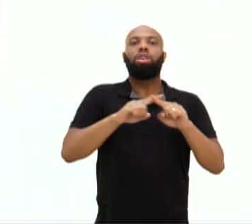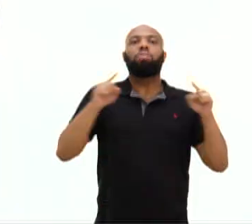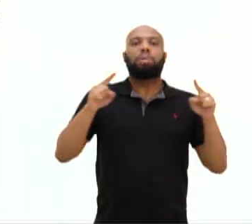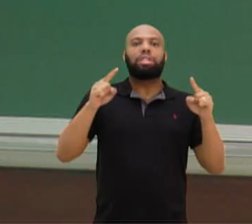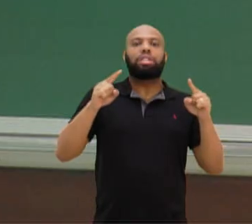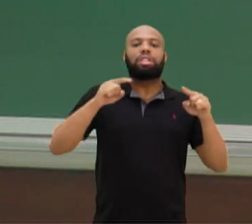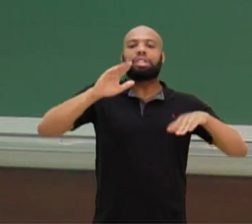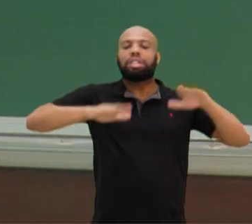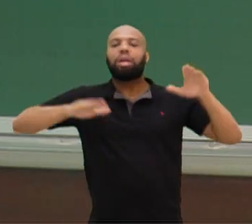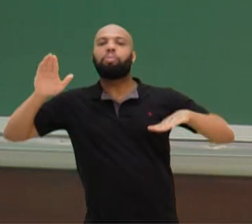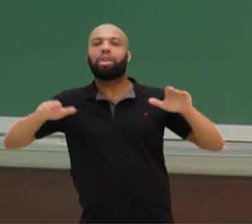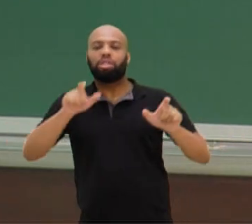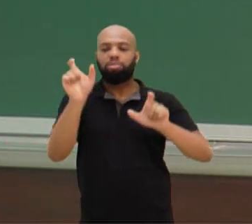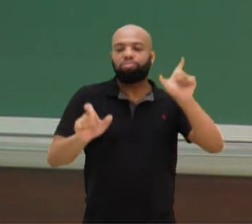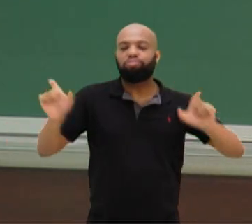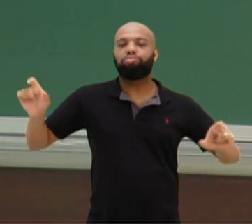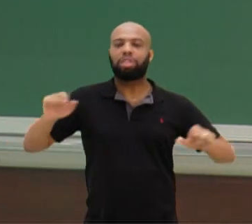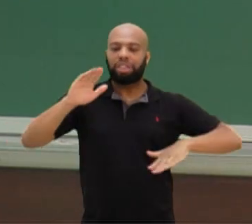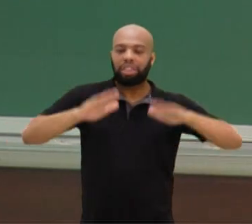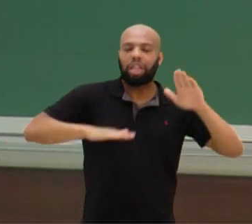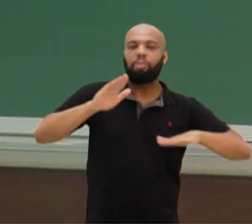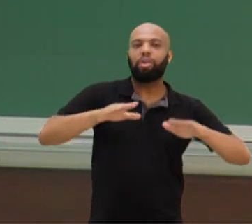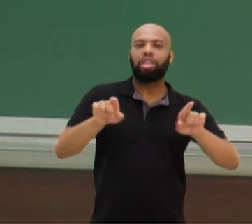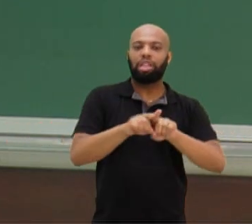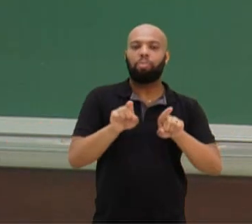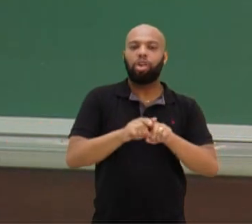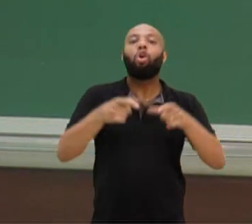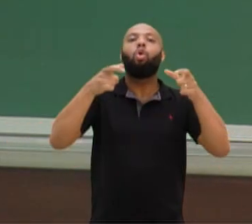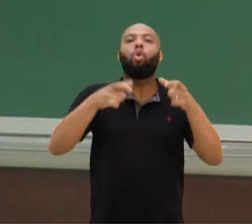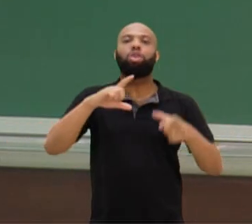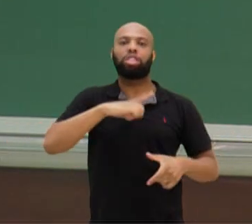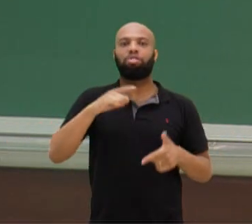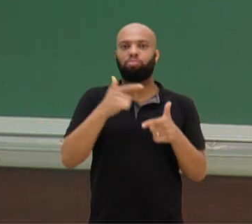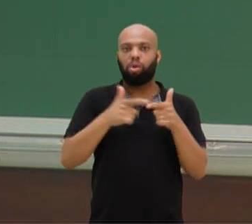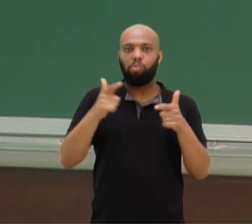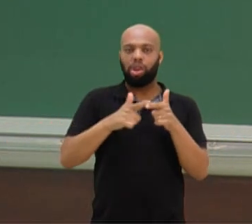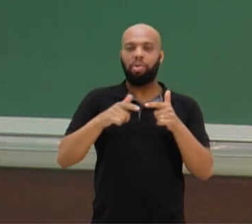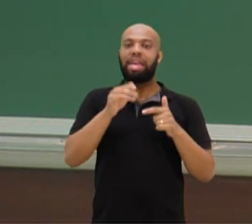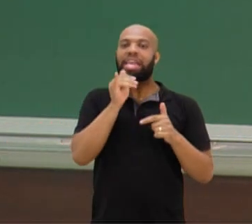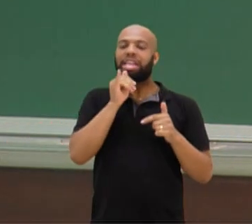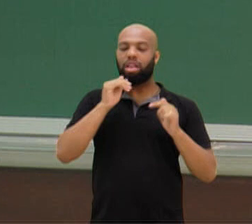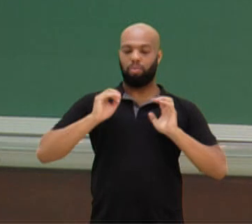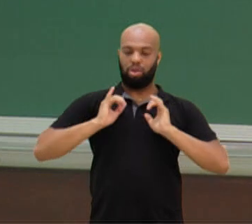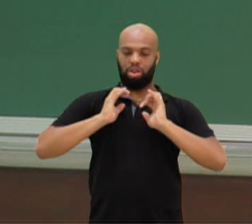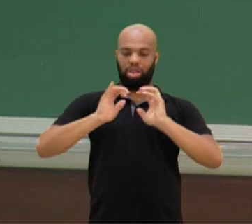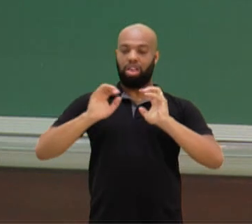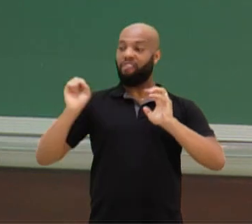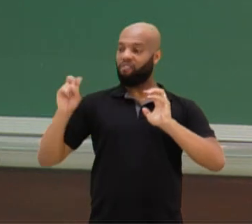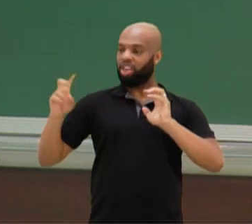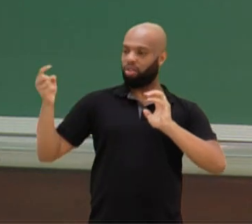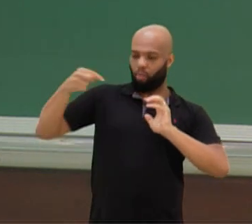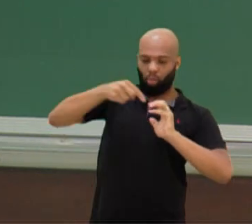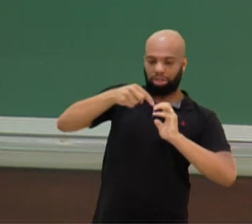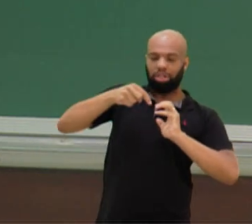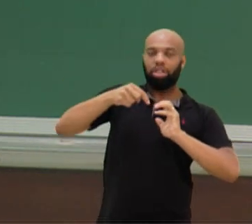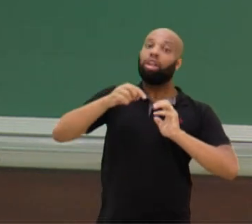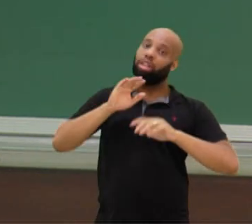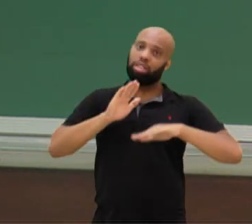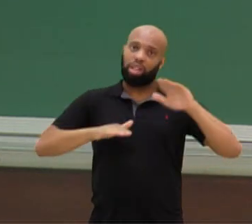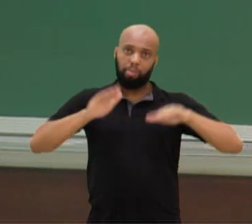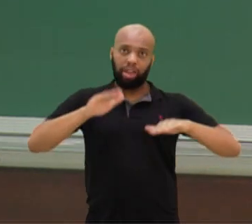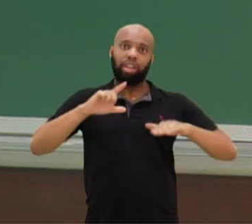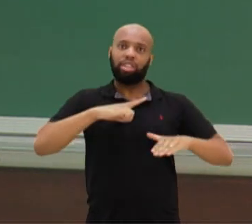indivíduo, gente. Depende do tamanho da região que foi afetada. Então, tem algumas crianças com microcefalias que são